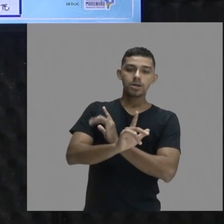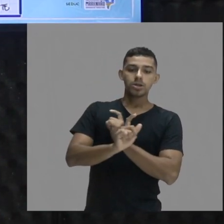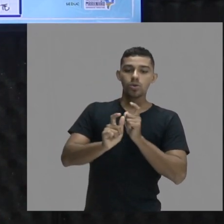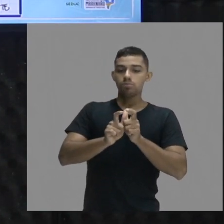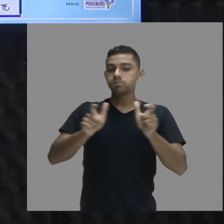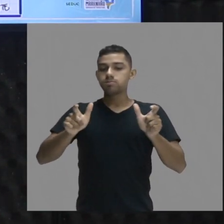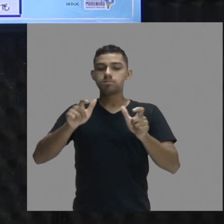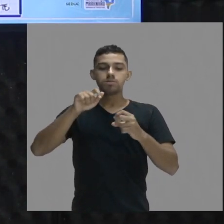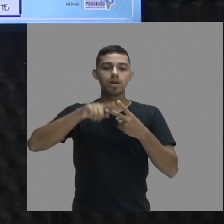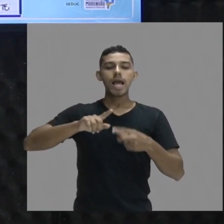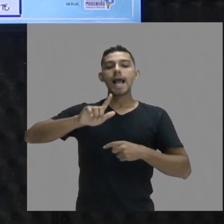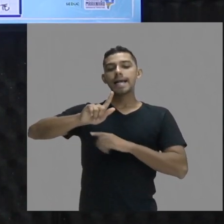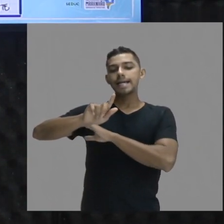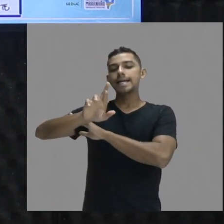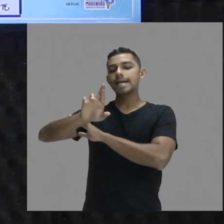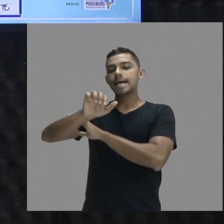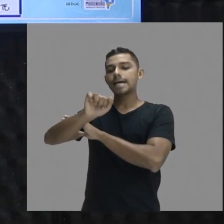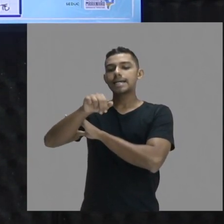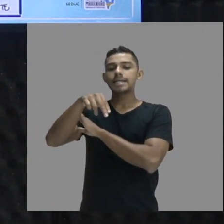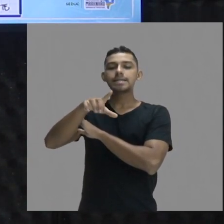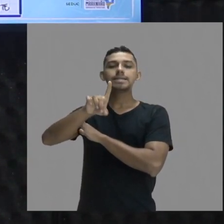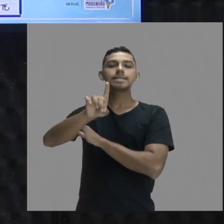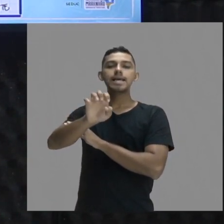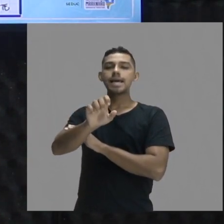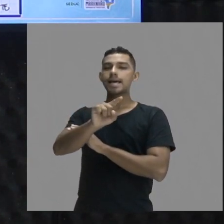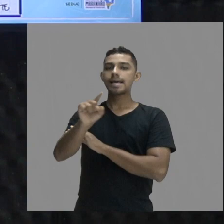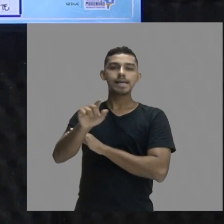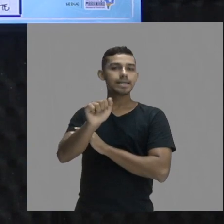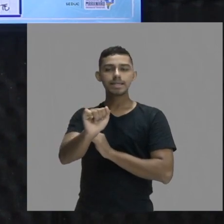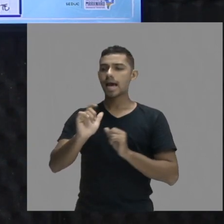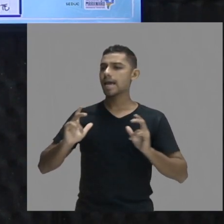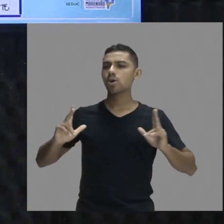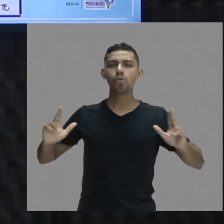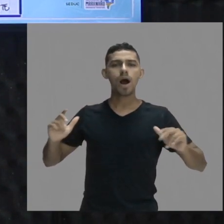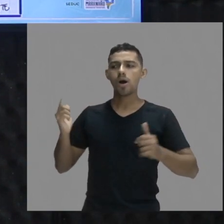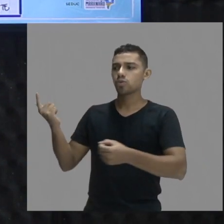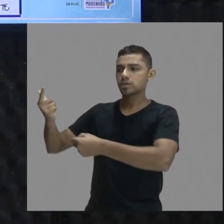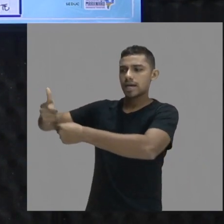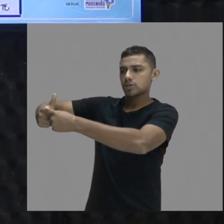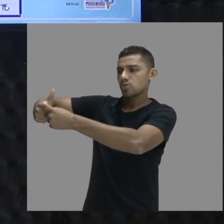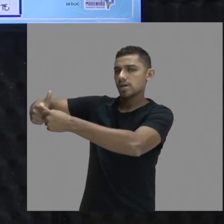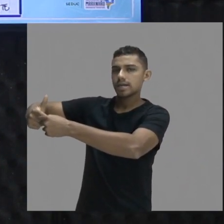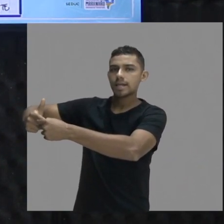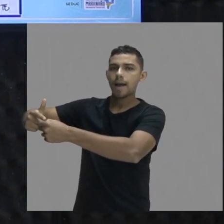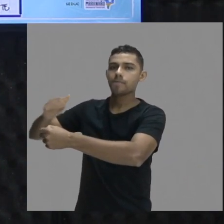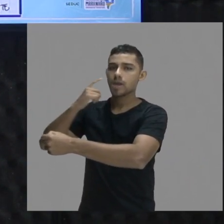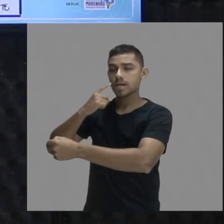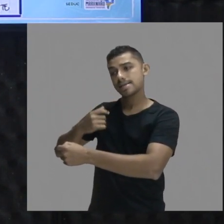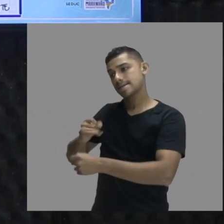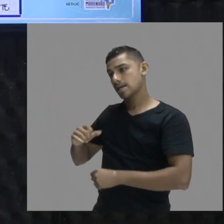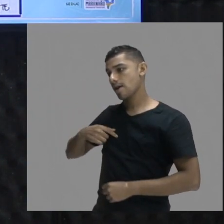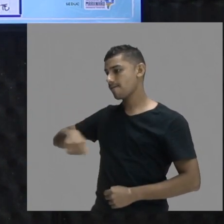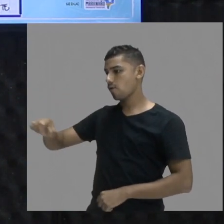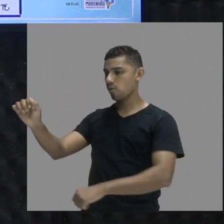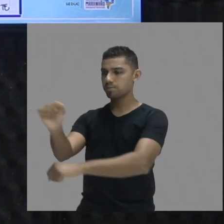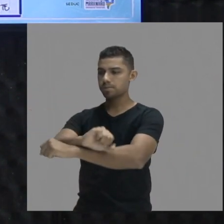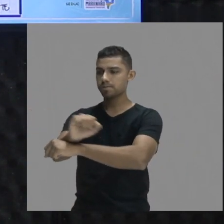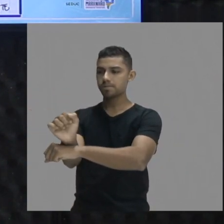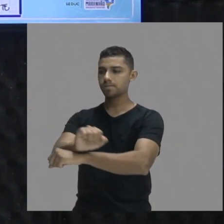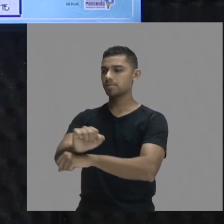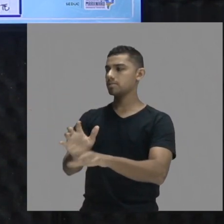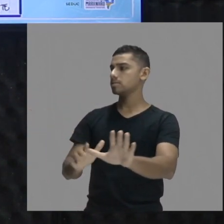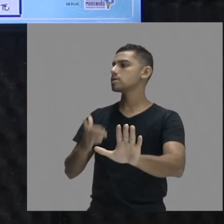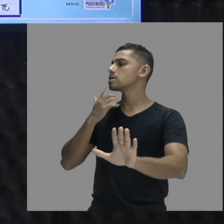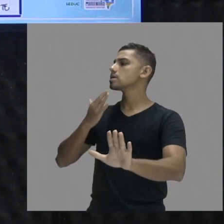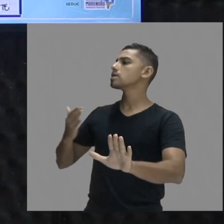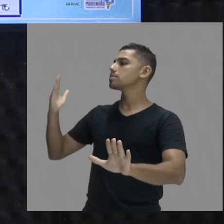Uma relação entre quantidades. Tá? A mesma coisa em relação ao posto de gasolina. Se você vai lá no posto de gasolina, abastecer, o que